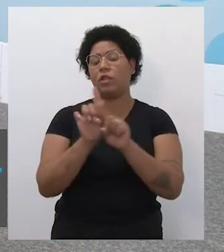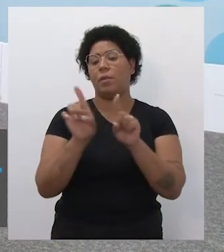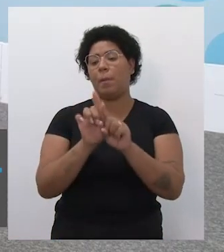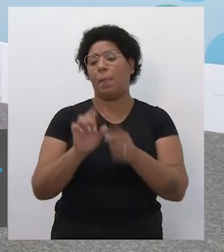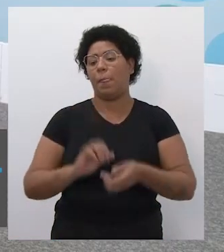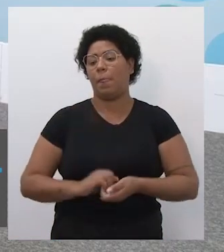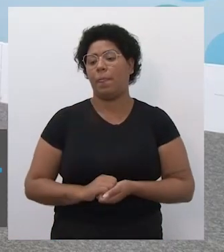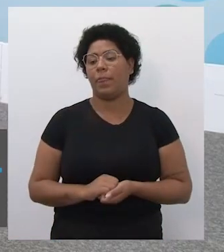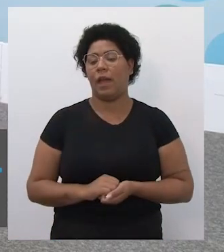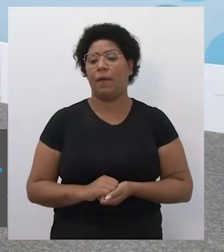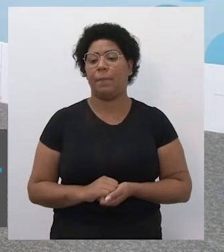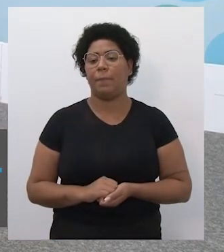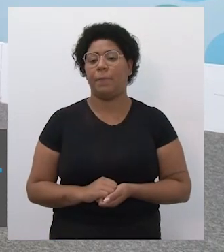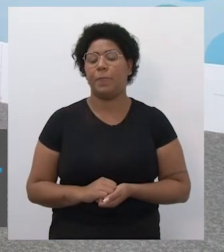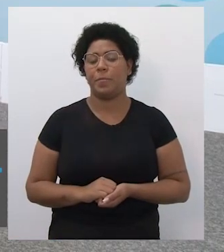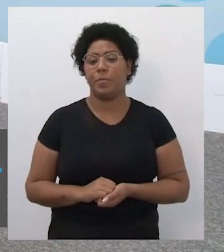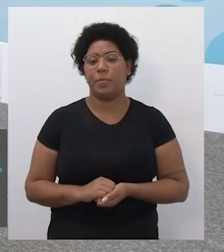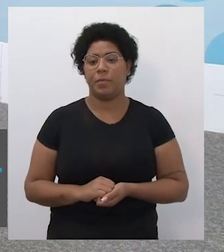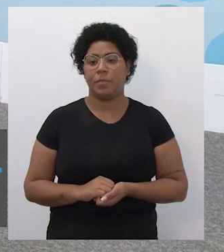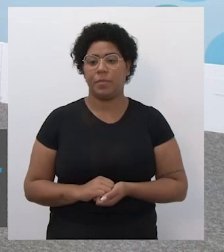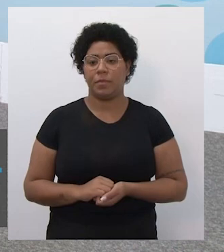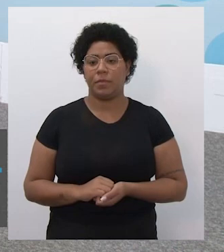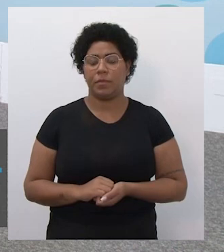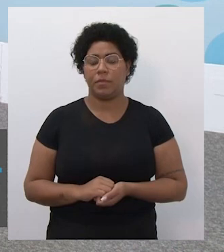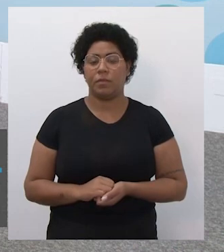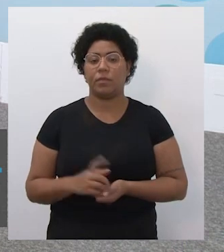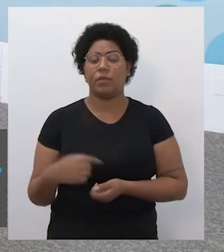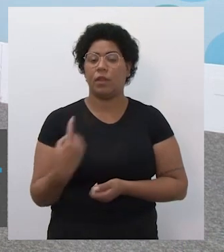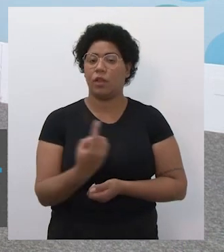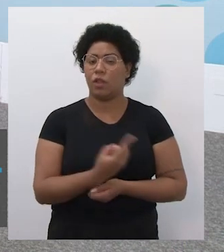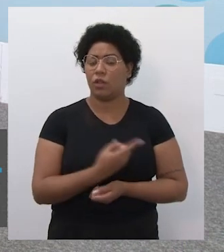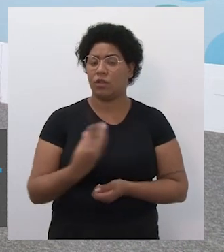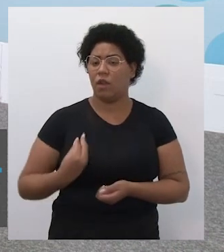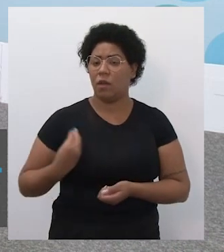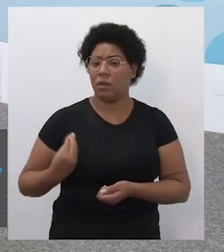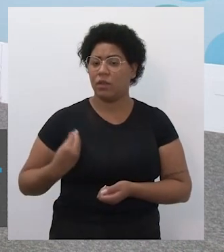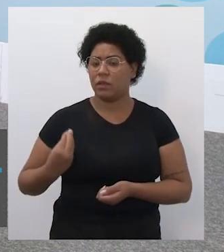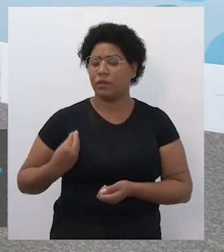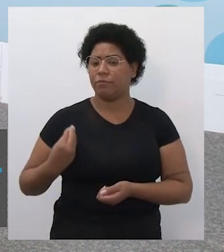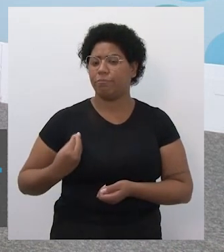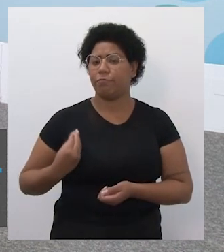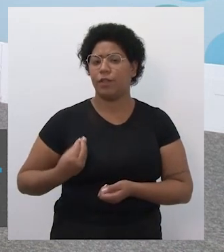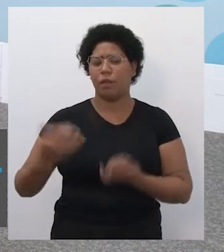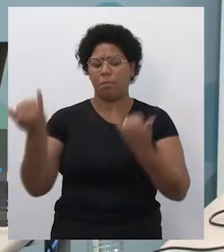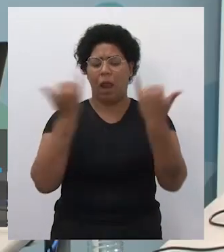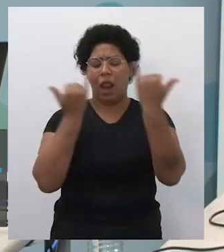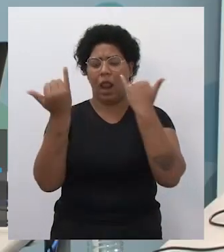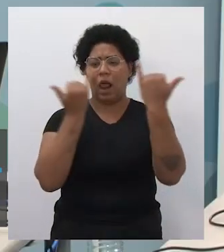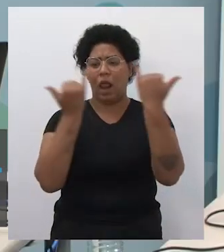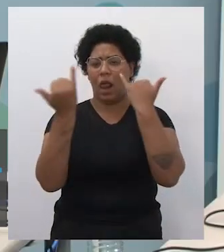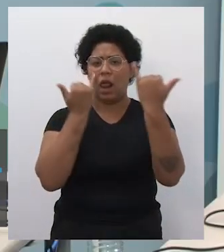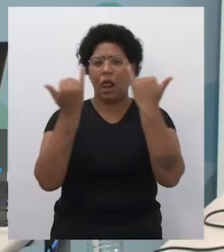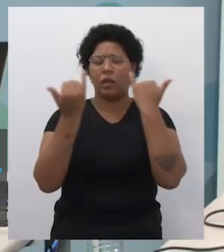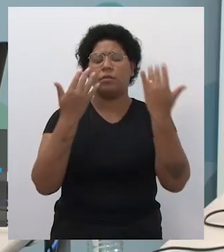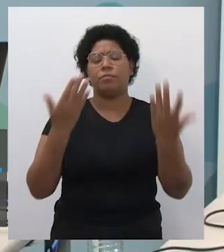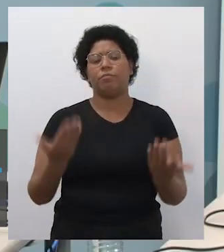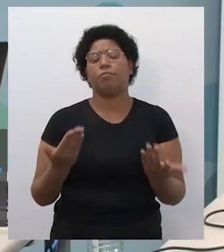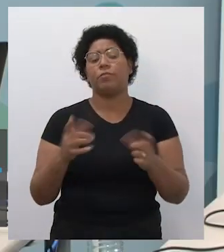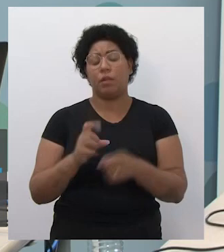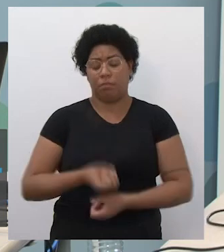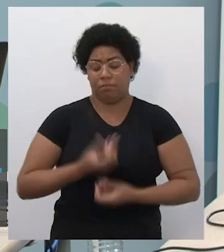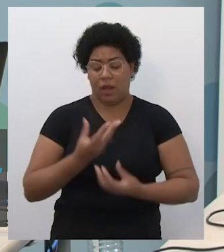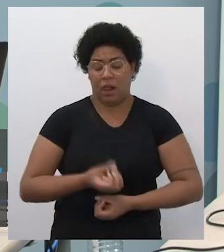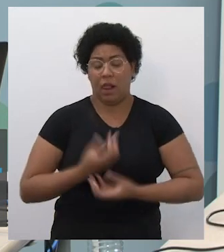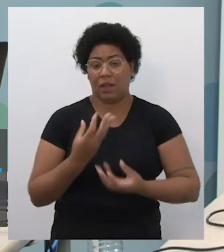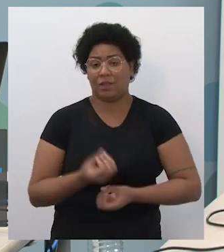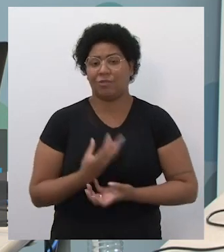Pois é, né, Dani? Em tempos que nós vivemos com tanta oferta de informação, né, e ao mesmo tempo tanta informação que